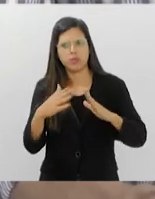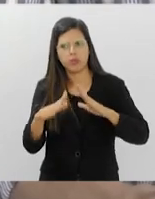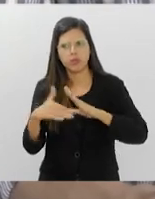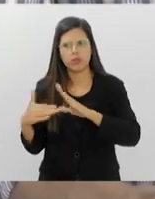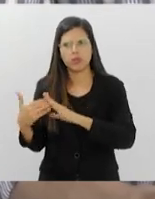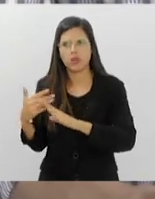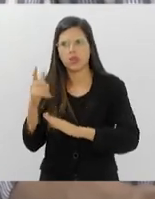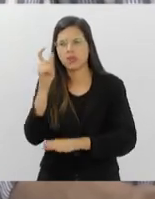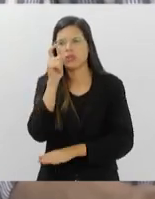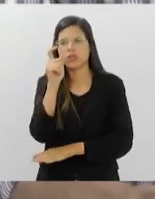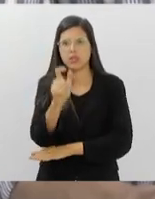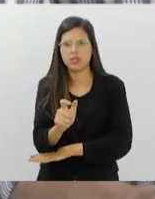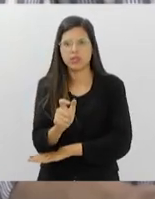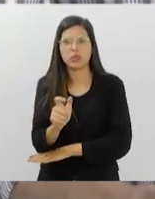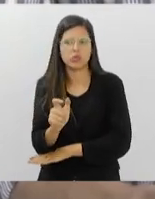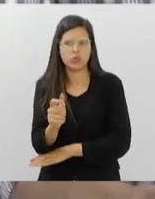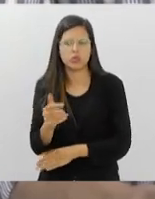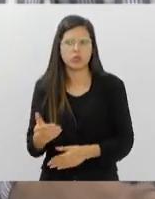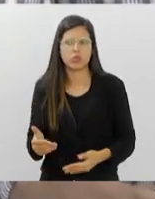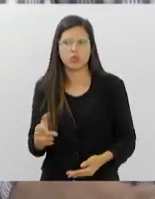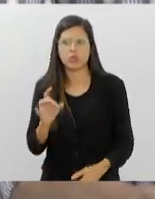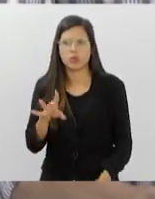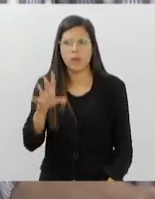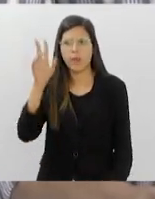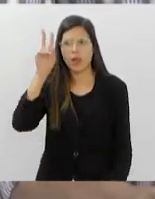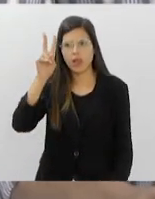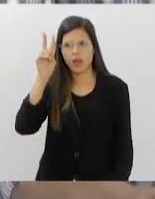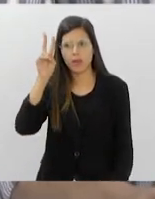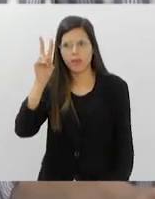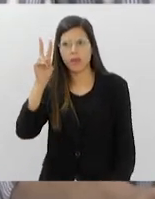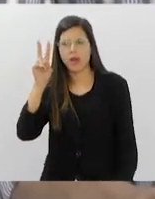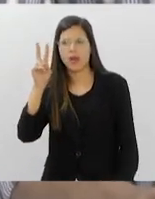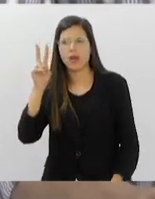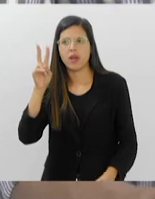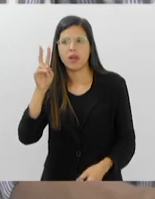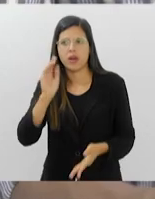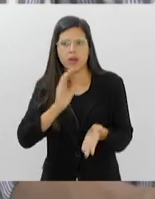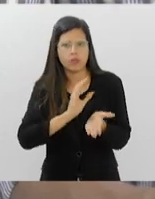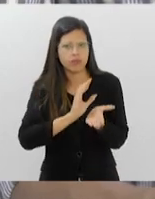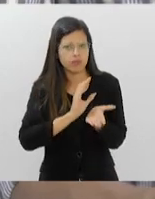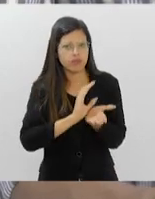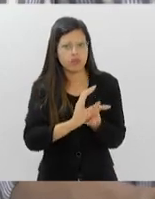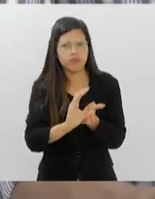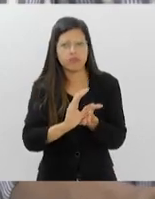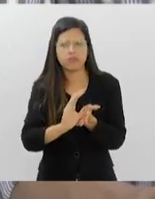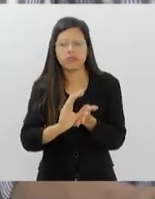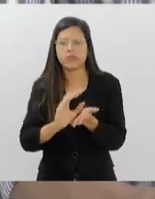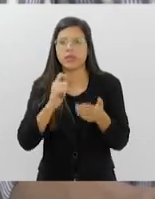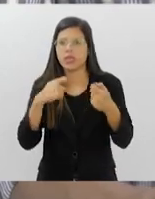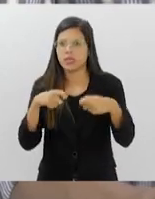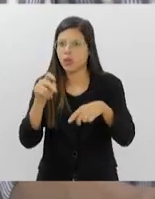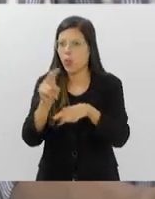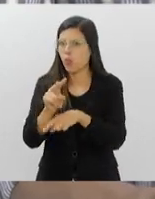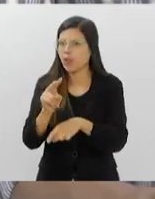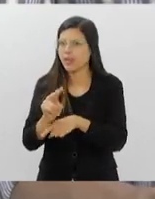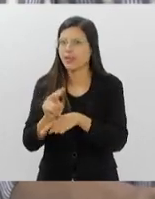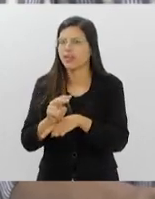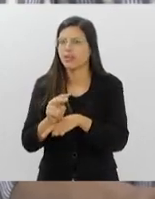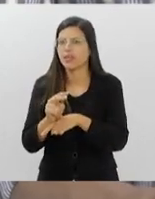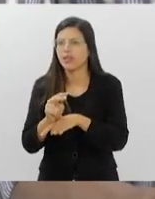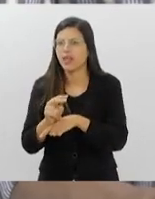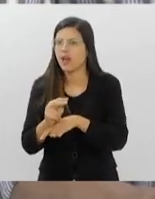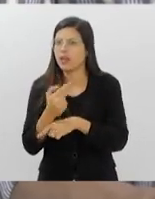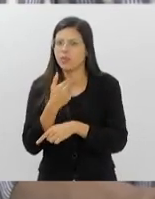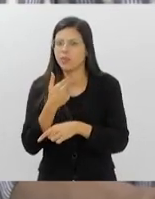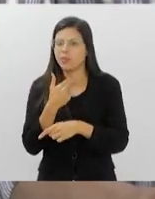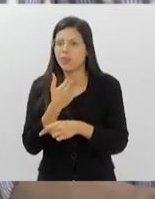mais nesse caso. É só para lembrar ele de que para receber alguma coisa tem que preservar outras. Então não cabe a ele